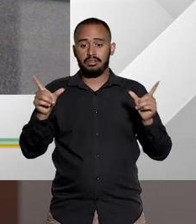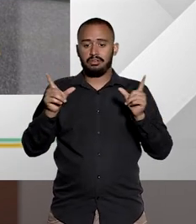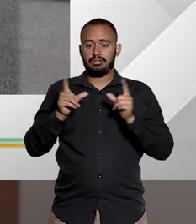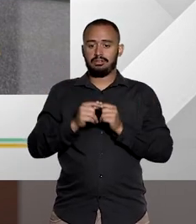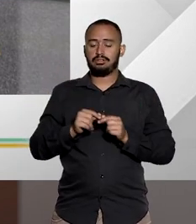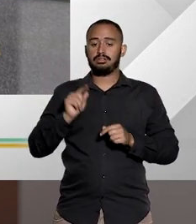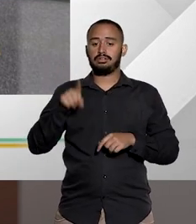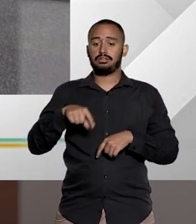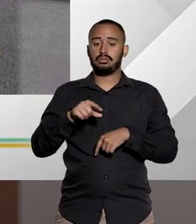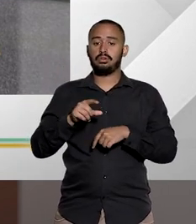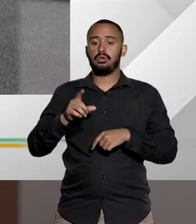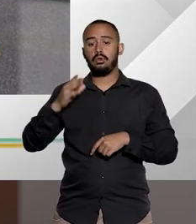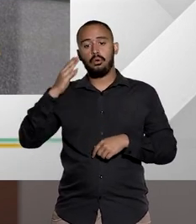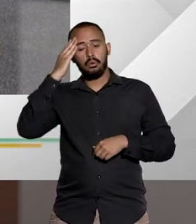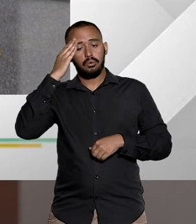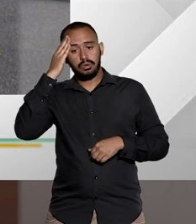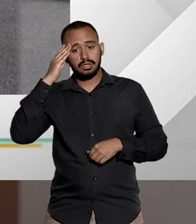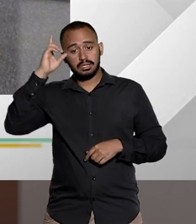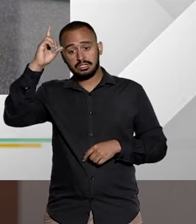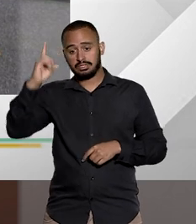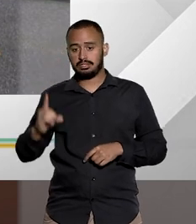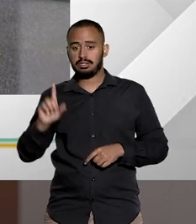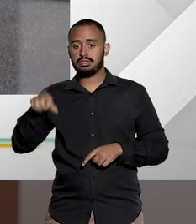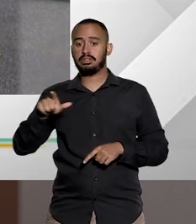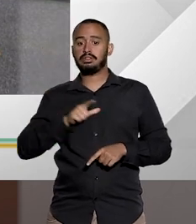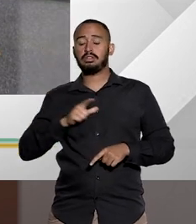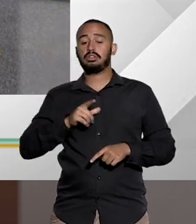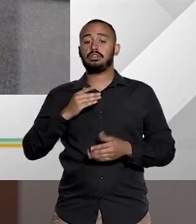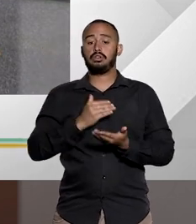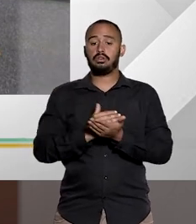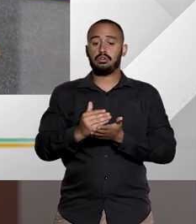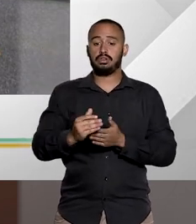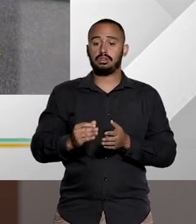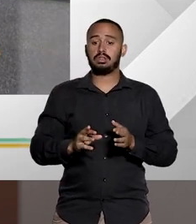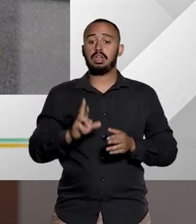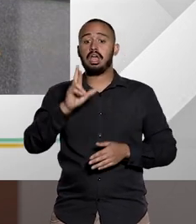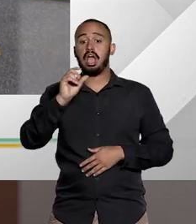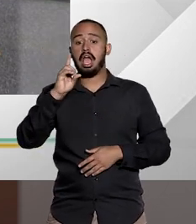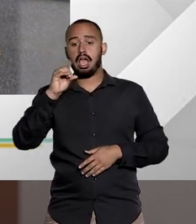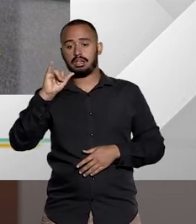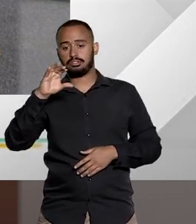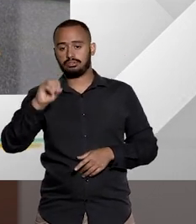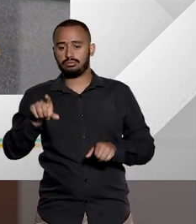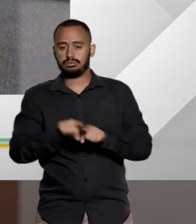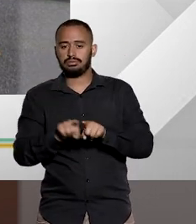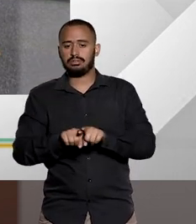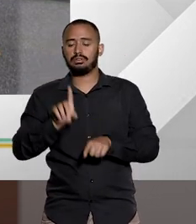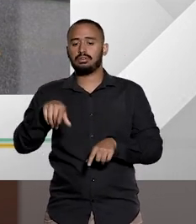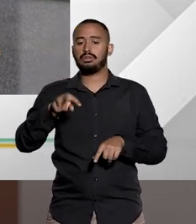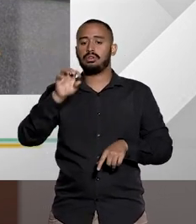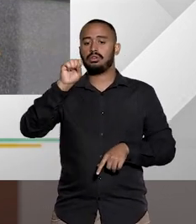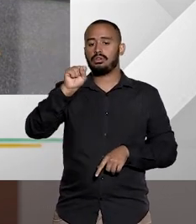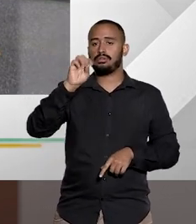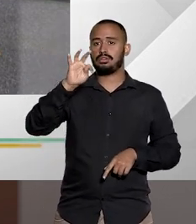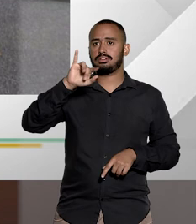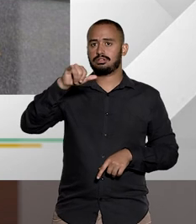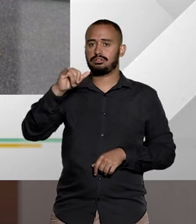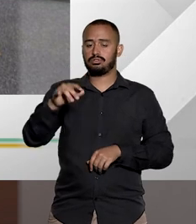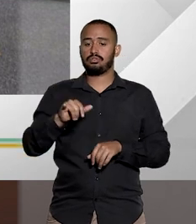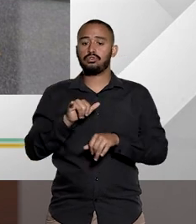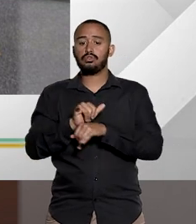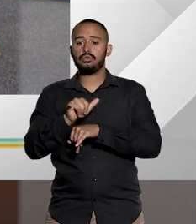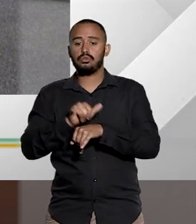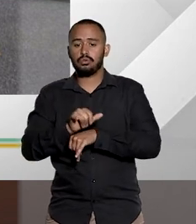lembro a você que o Entender Direito está na programação da TV Justiça, da Rádio Justiça e no canal do STJ no YouTube e em